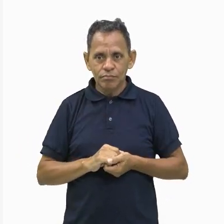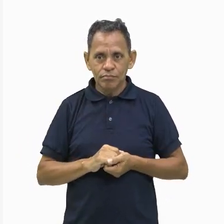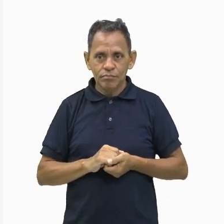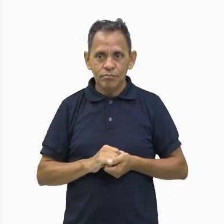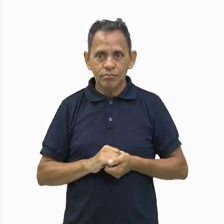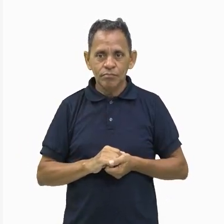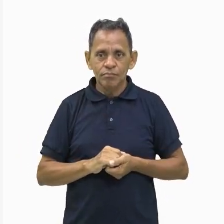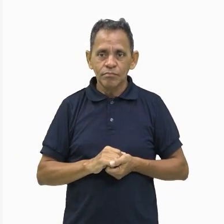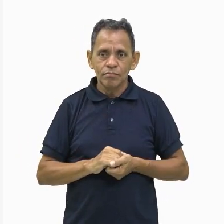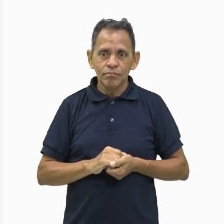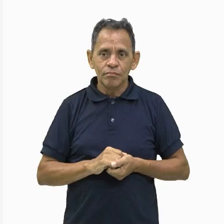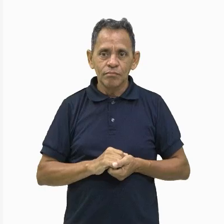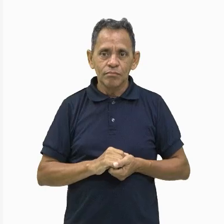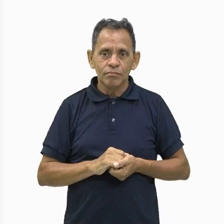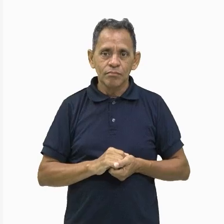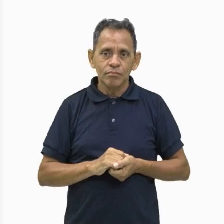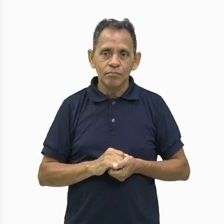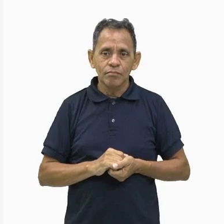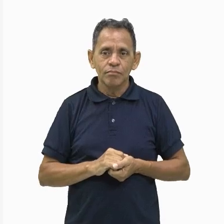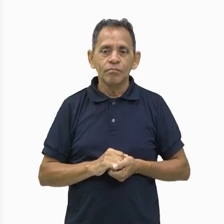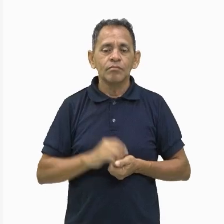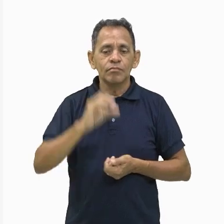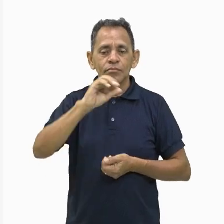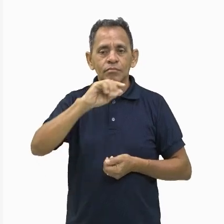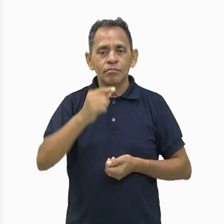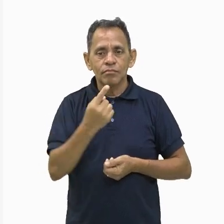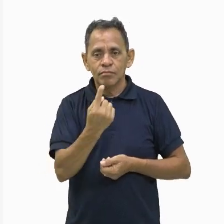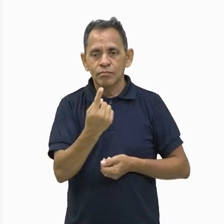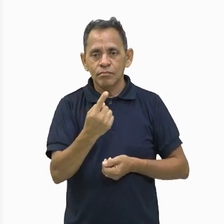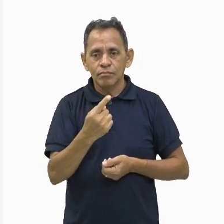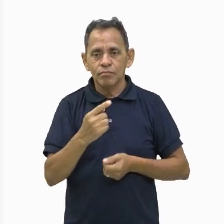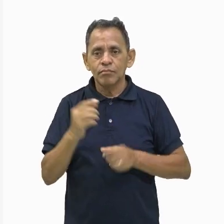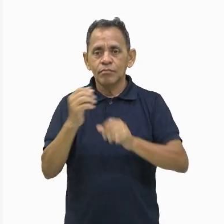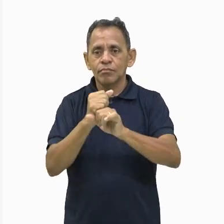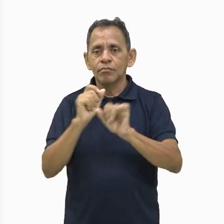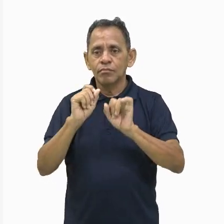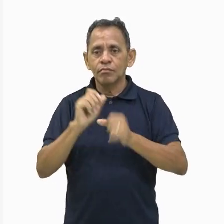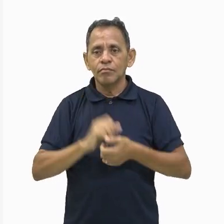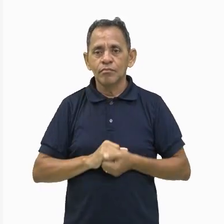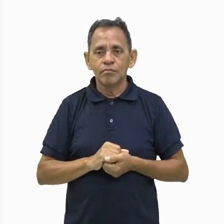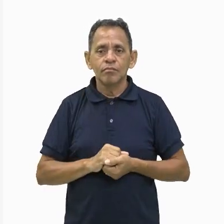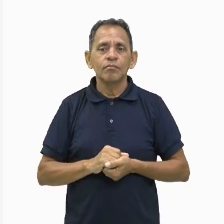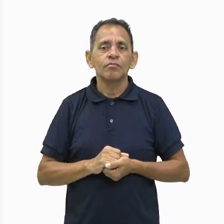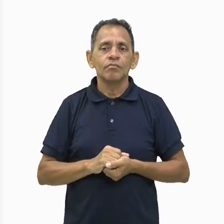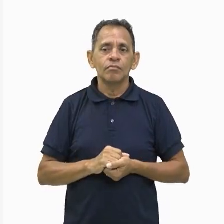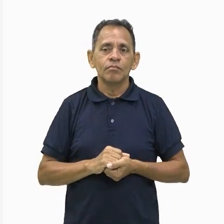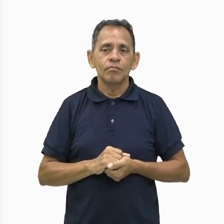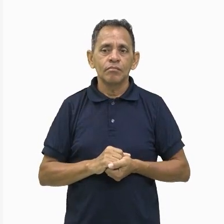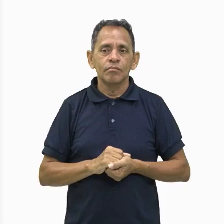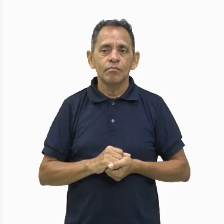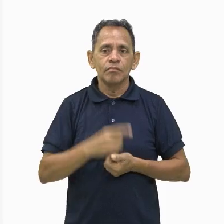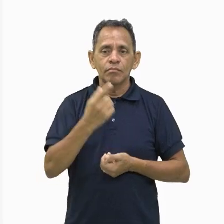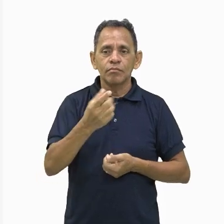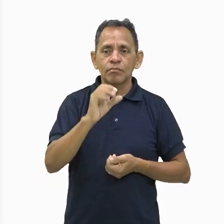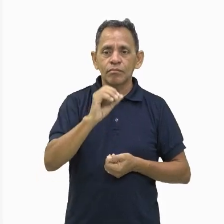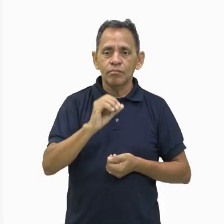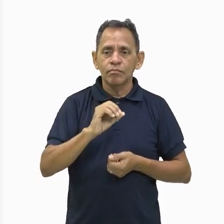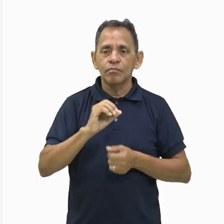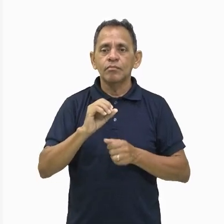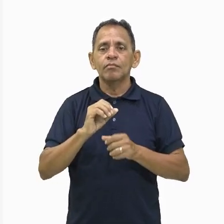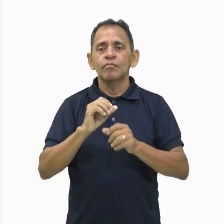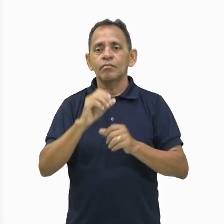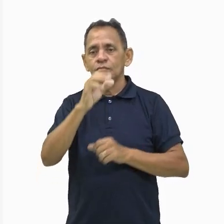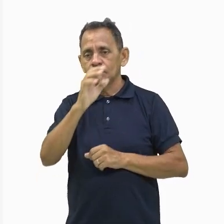fazer 1 mais 0,1, que é igual a 1,1, tá bom? 10% estrito na